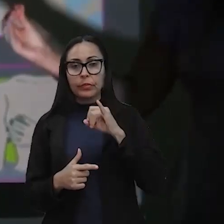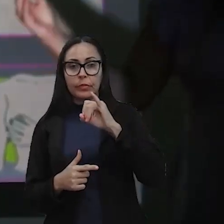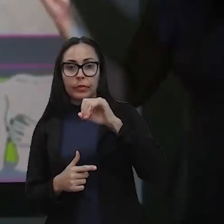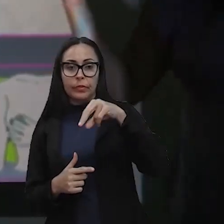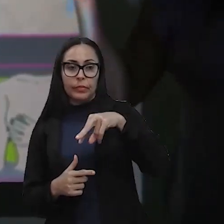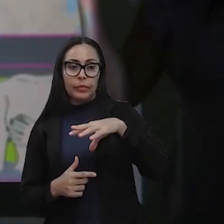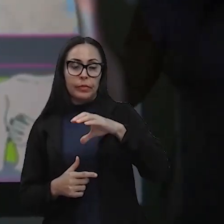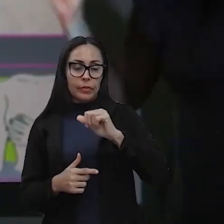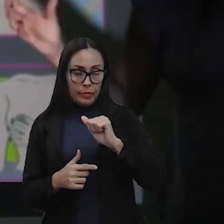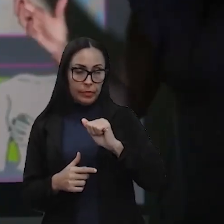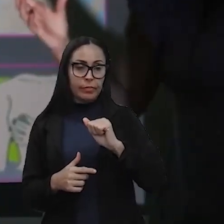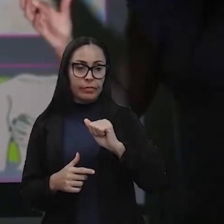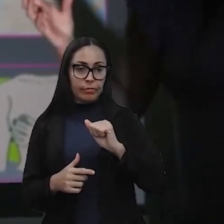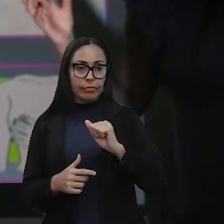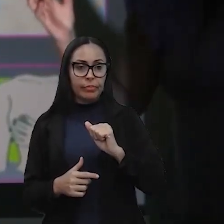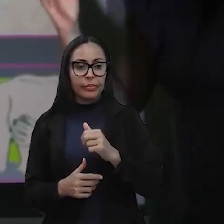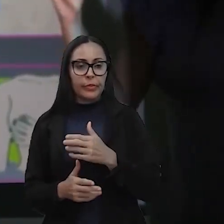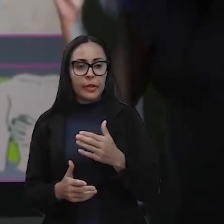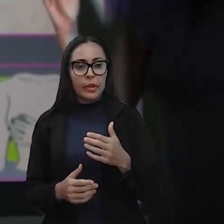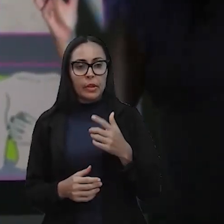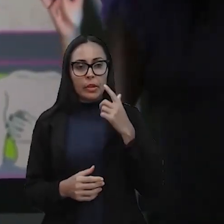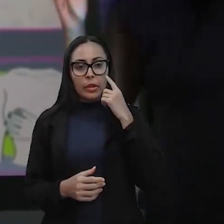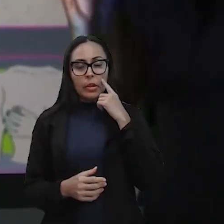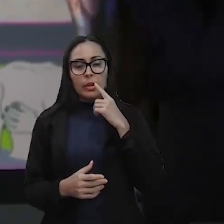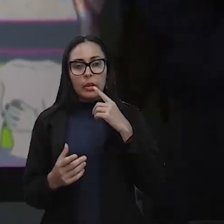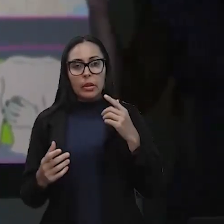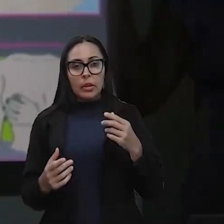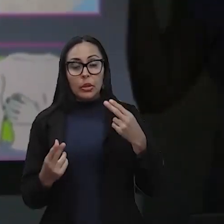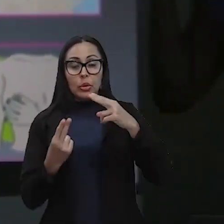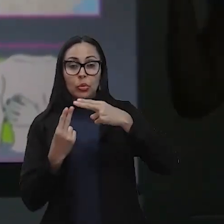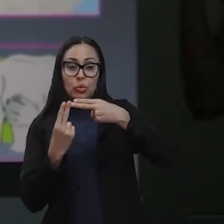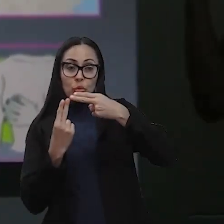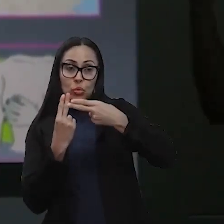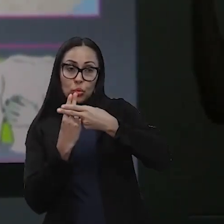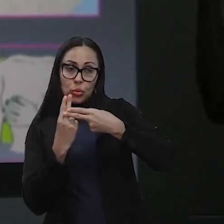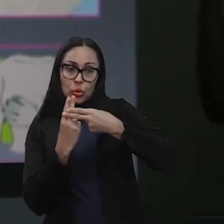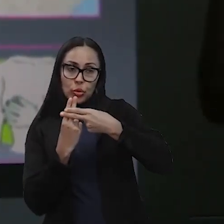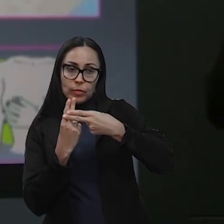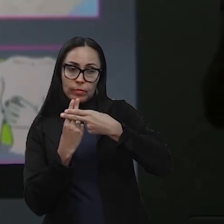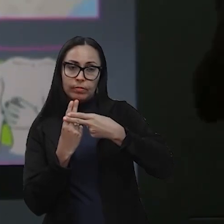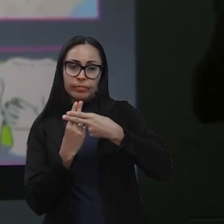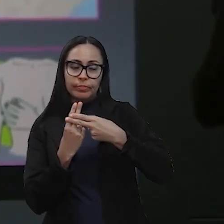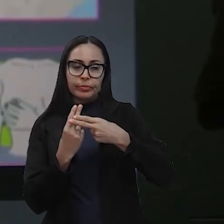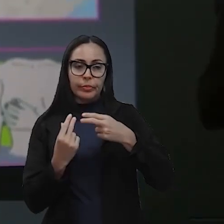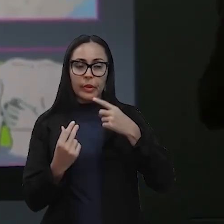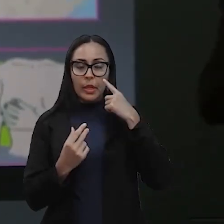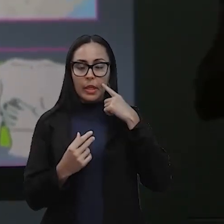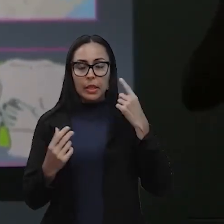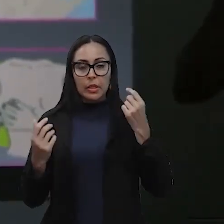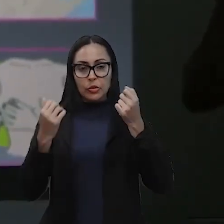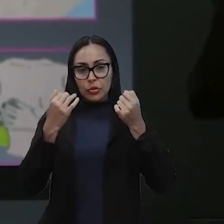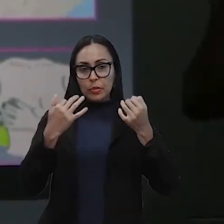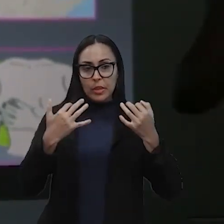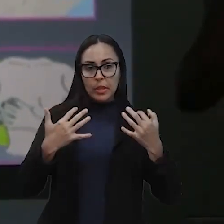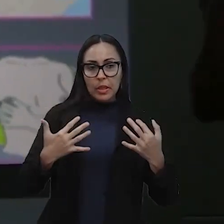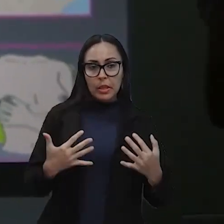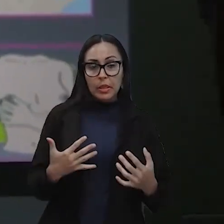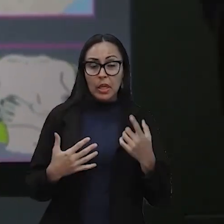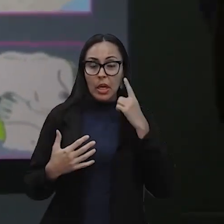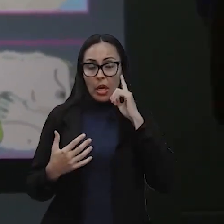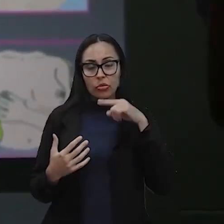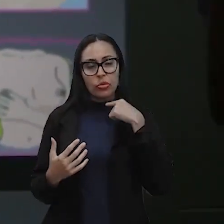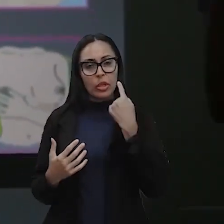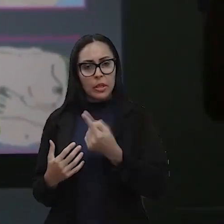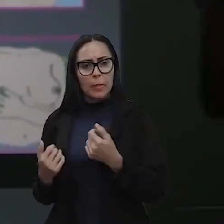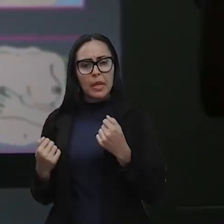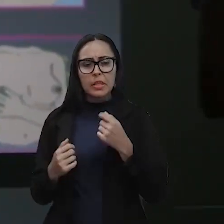Câncer, e o SUS aplica dizendo que a gente tem que realmente ensinar o autoexame